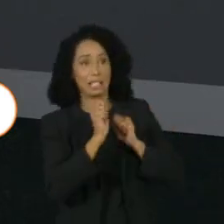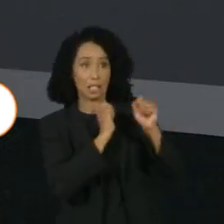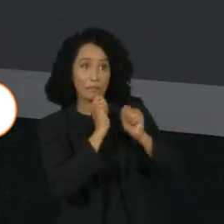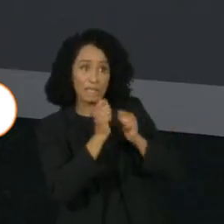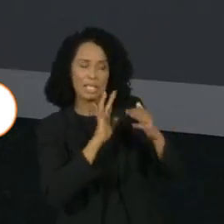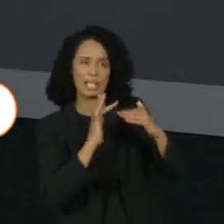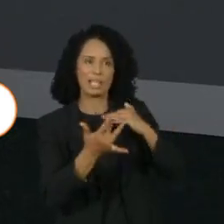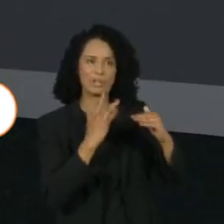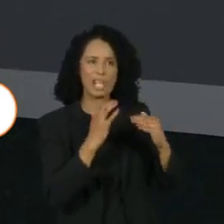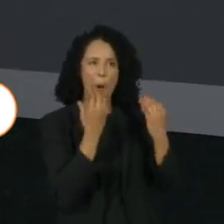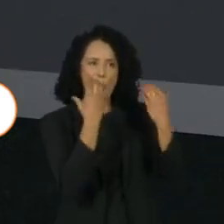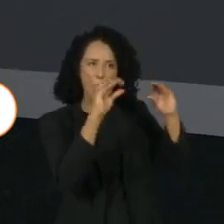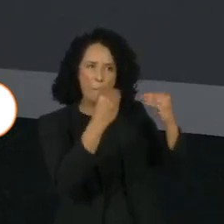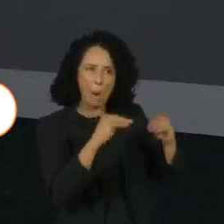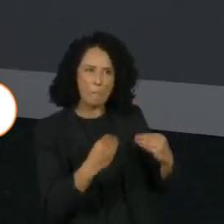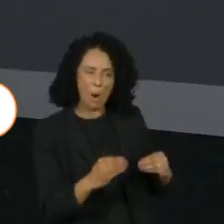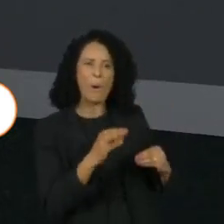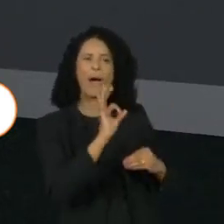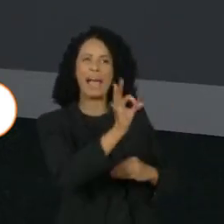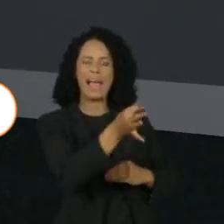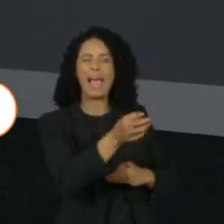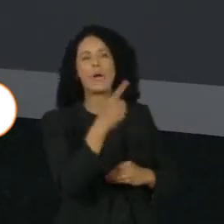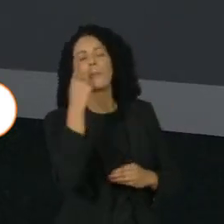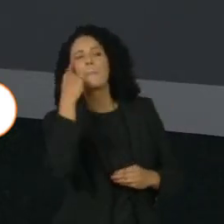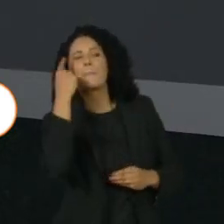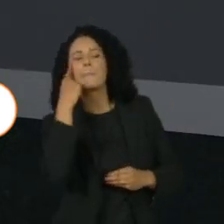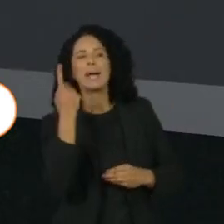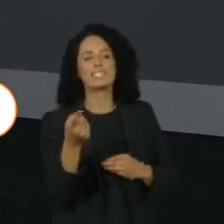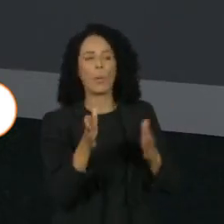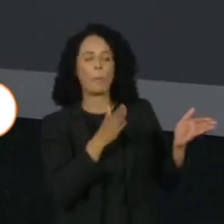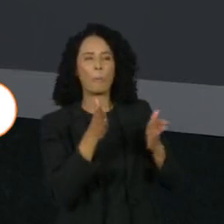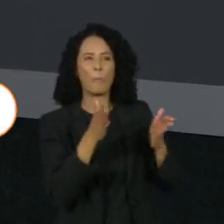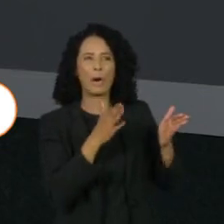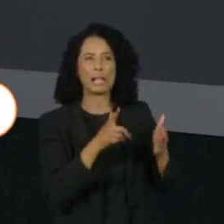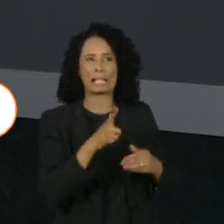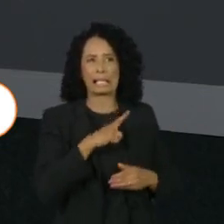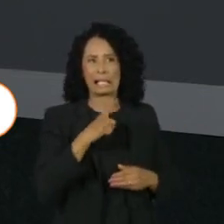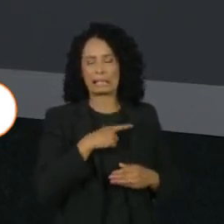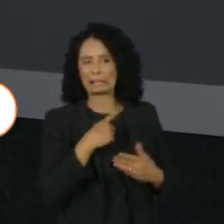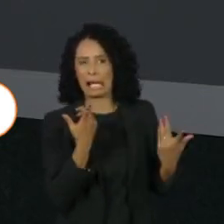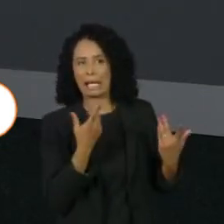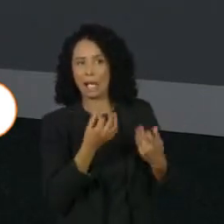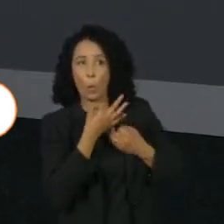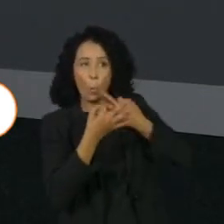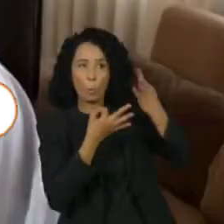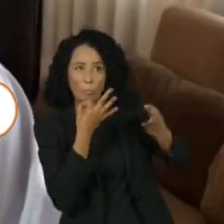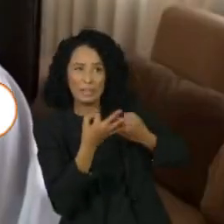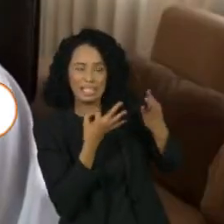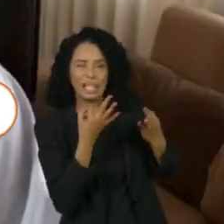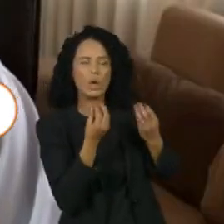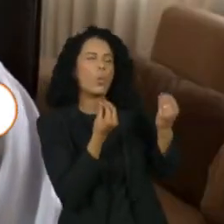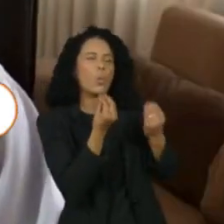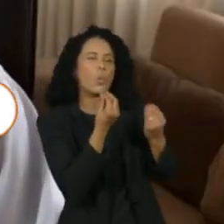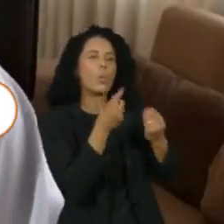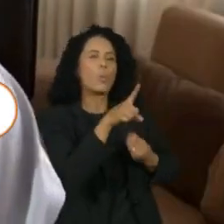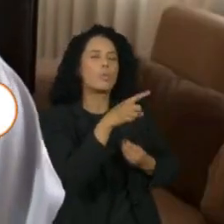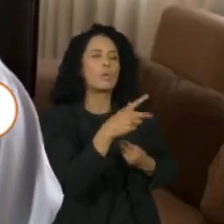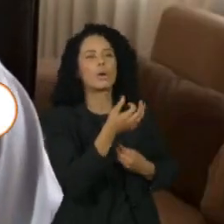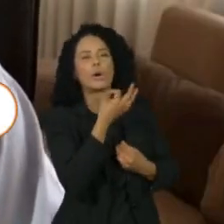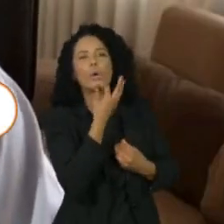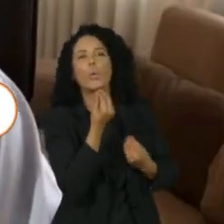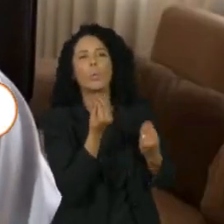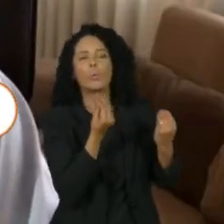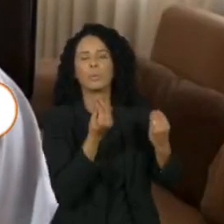sociais. Você considera que esse é um dos momentos mais críticos, até o senhor disse numa entrevista. Por que você considera isso? No momento, nós estamos há